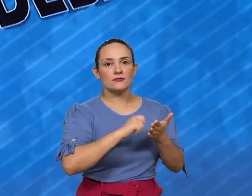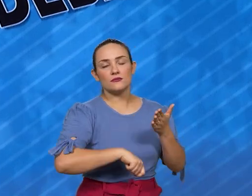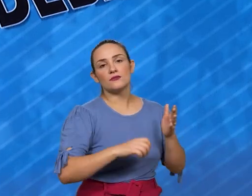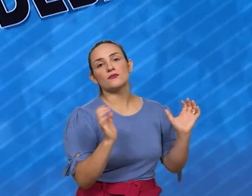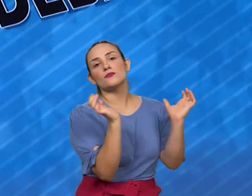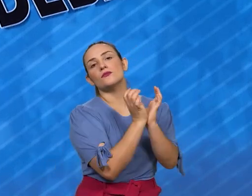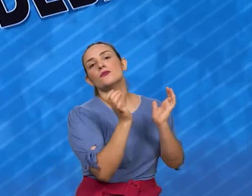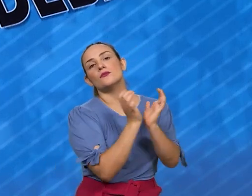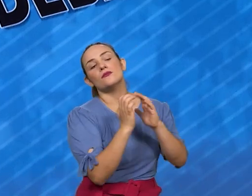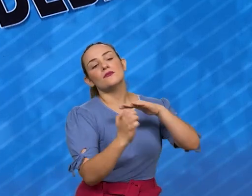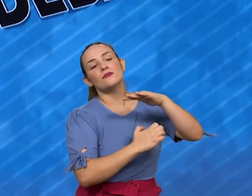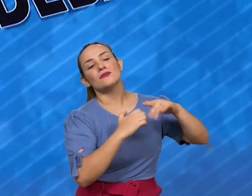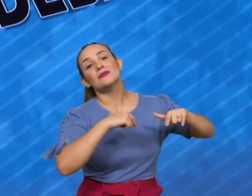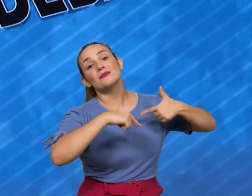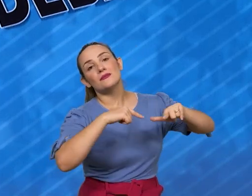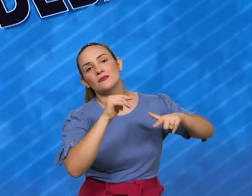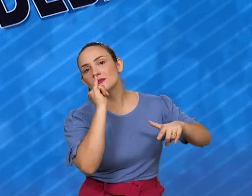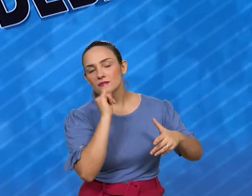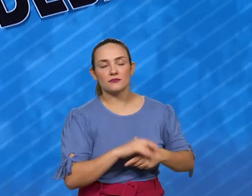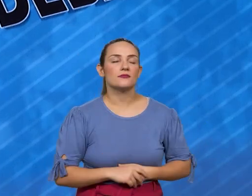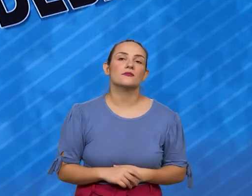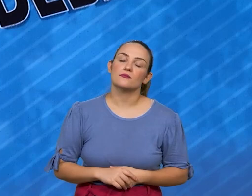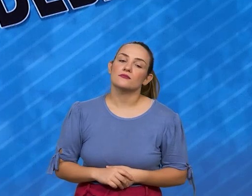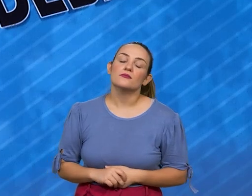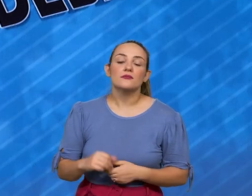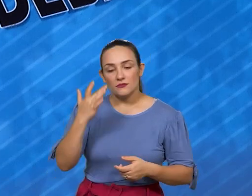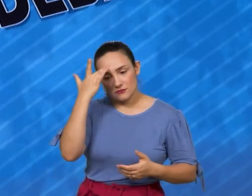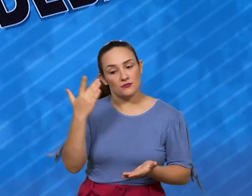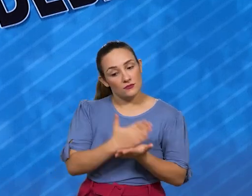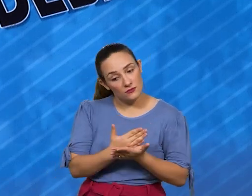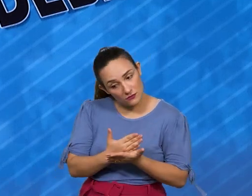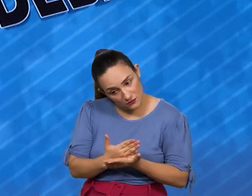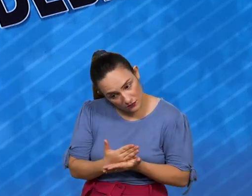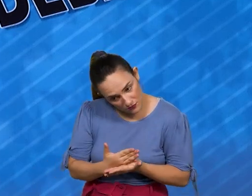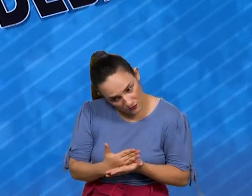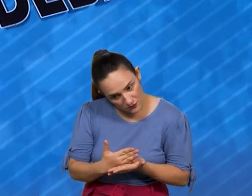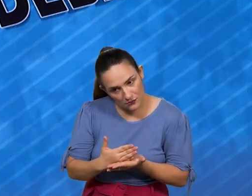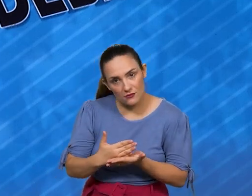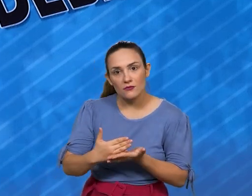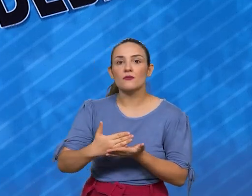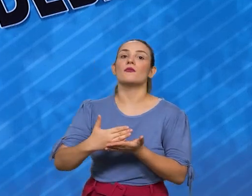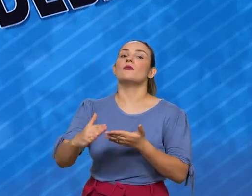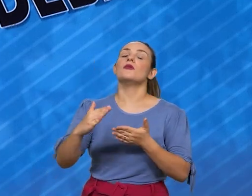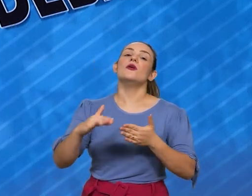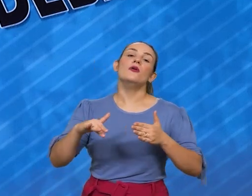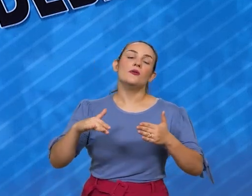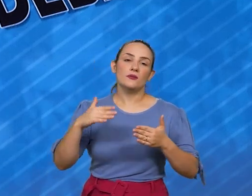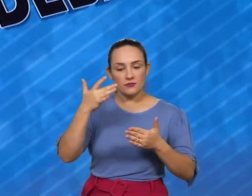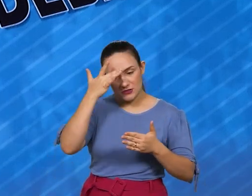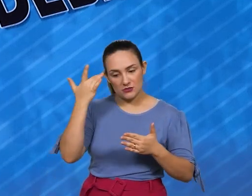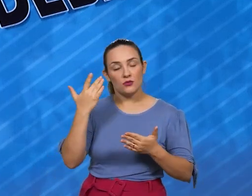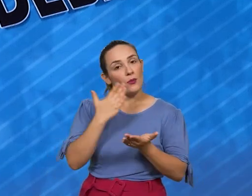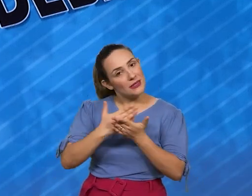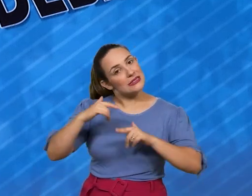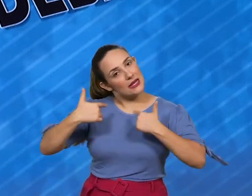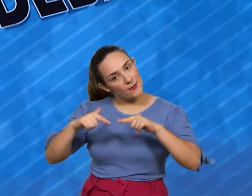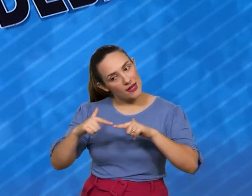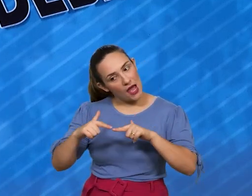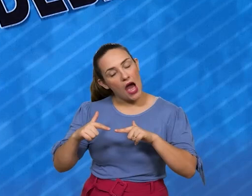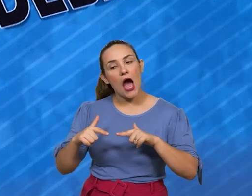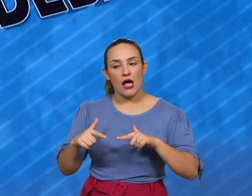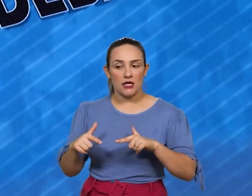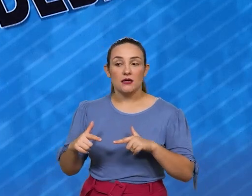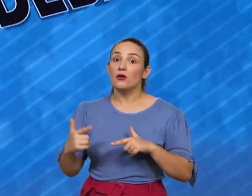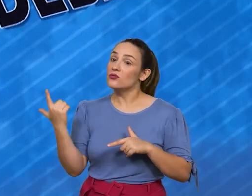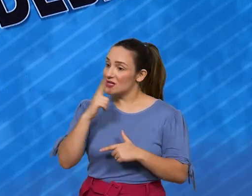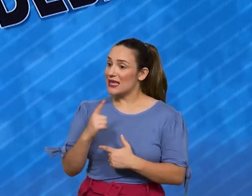coletivos, como, por exemplo, o funcionário que é admitido na empresa, essa empresa já tem um contrato com a operadora de